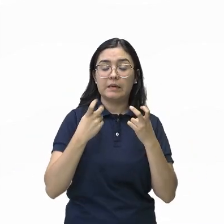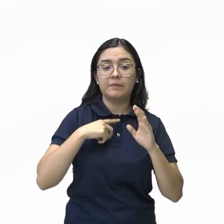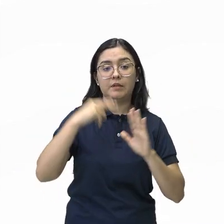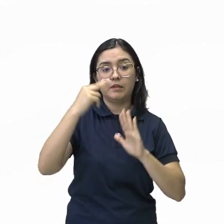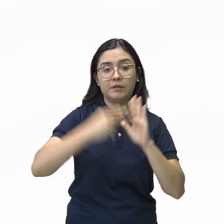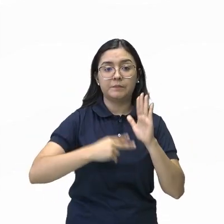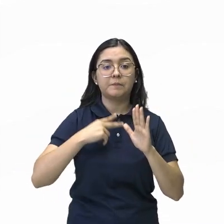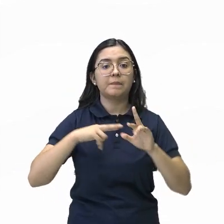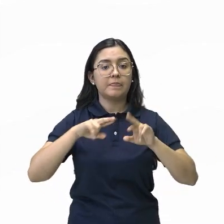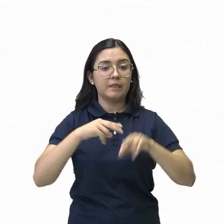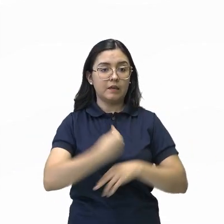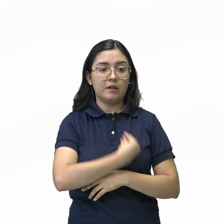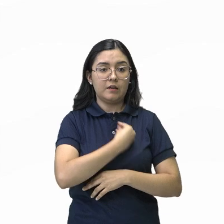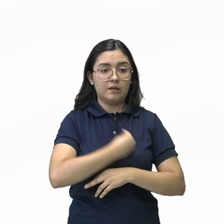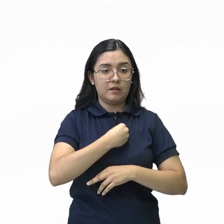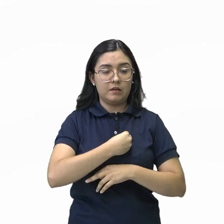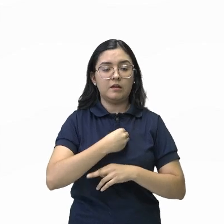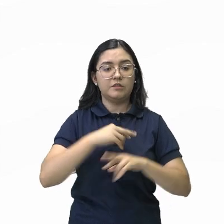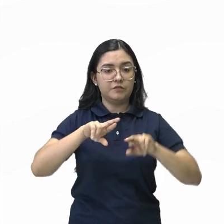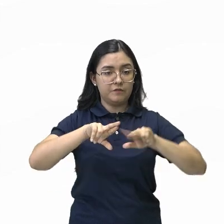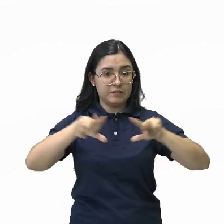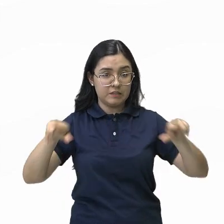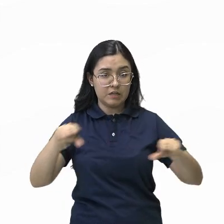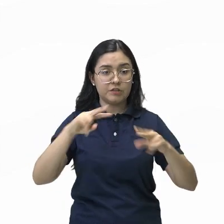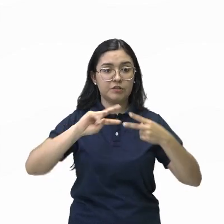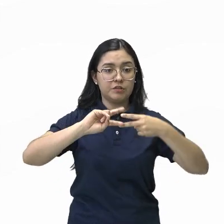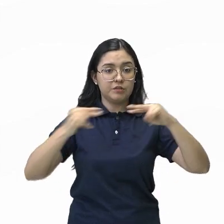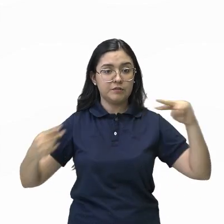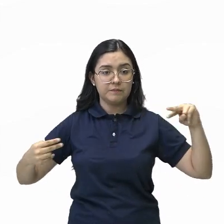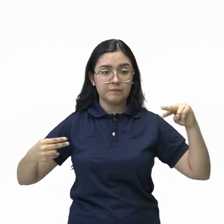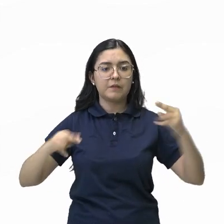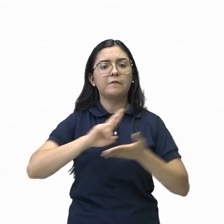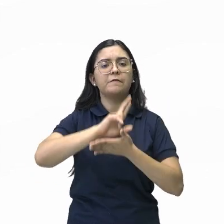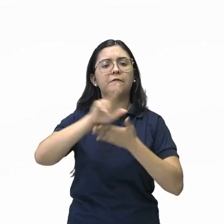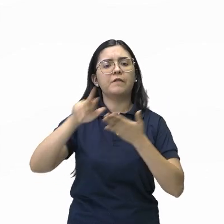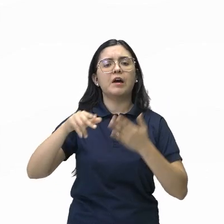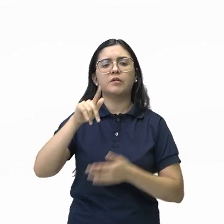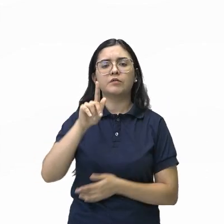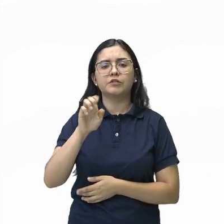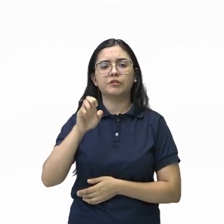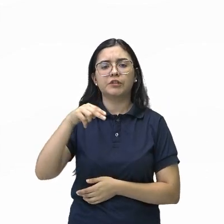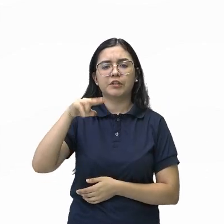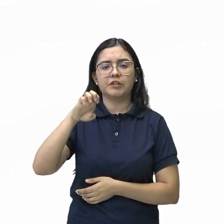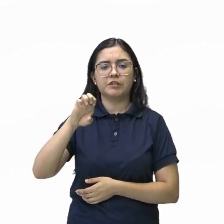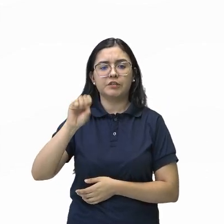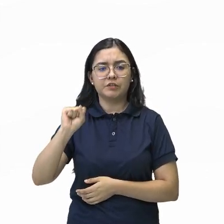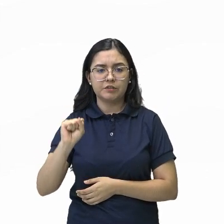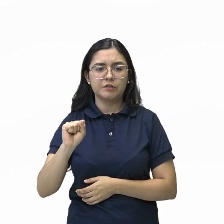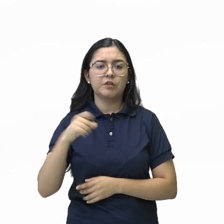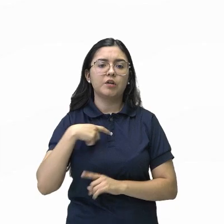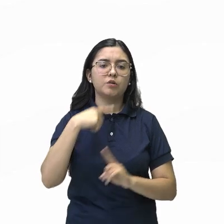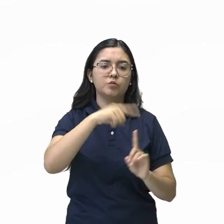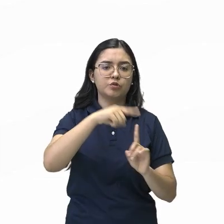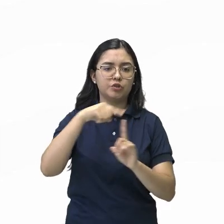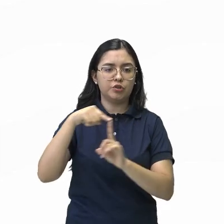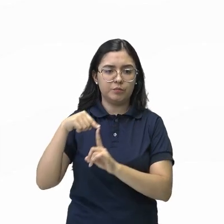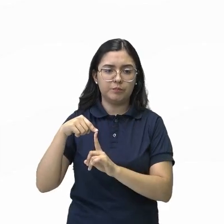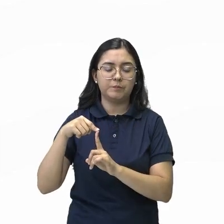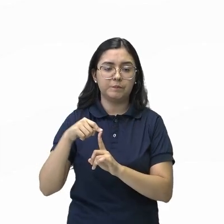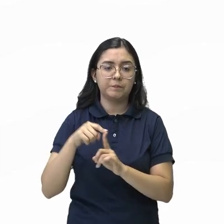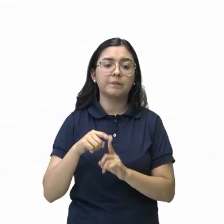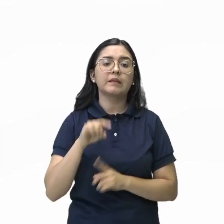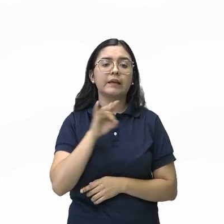a diversidade genética é a variedade de genes em uma determinada espécie.